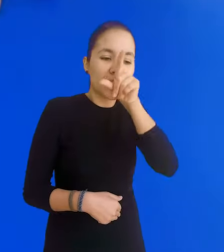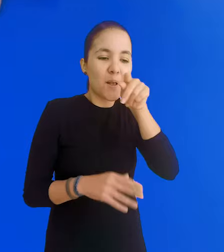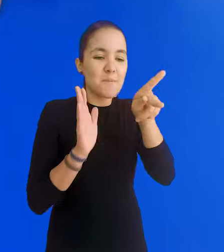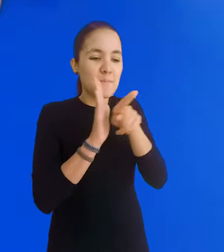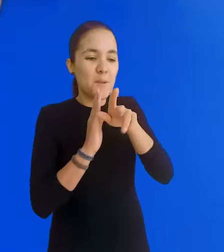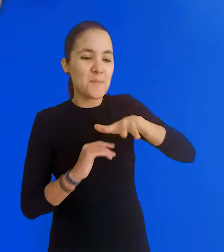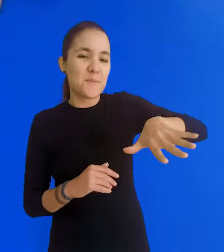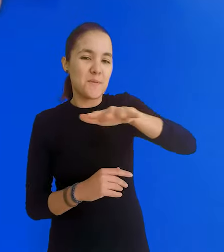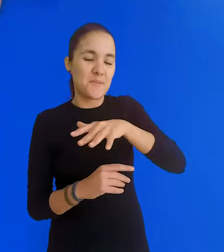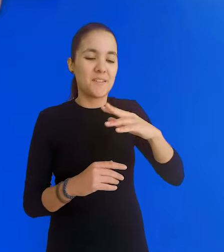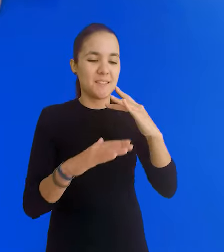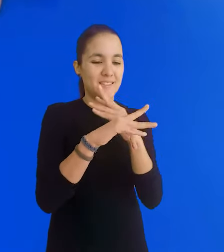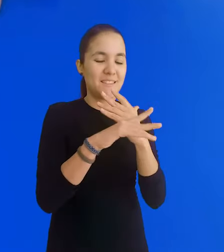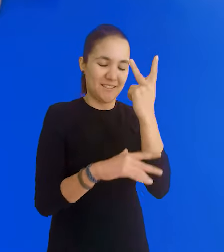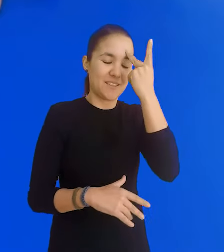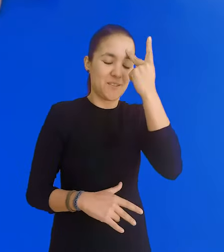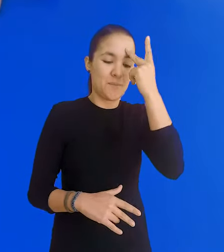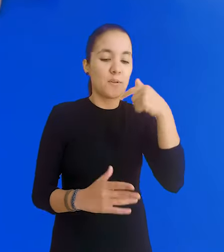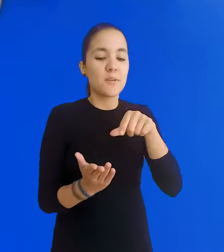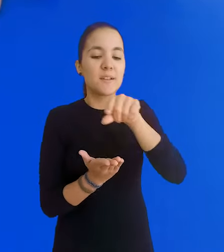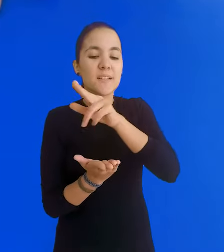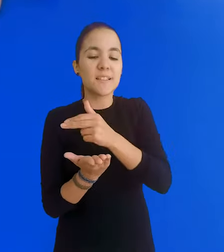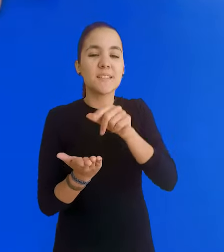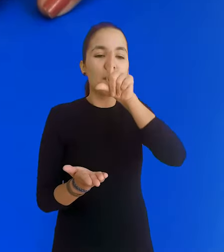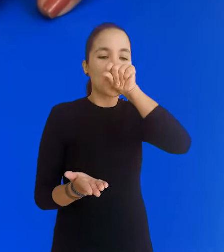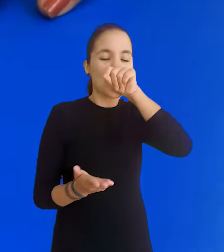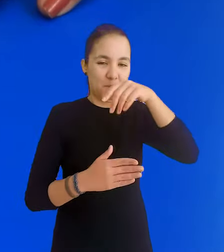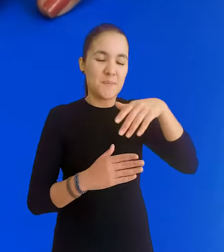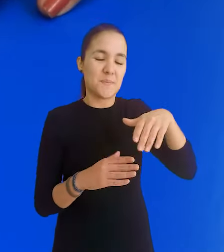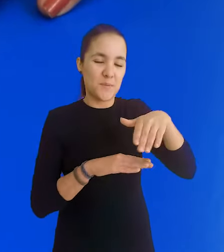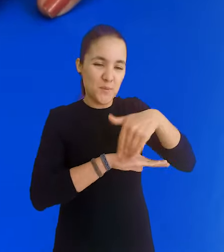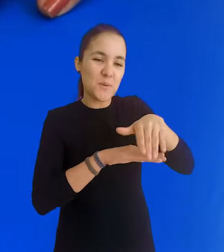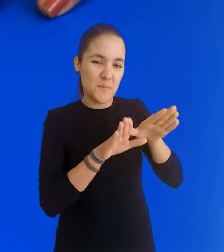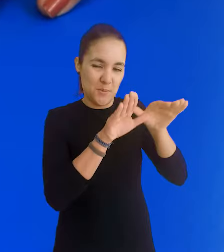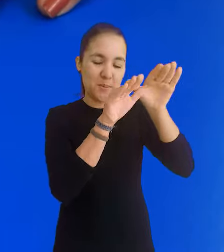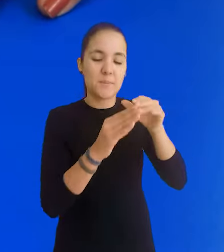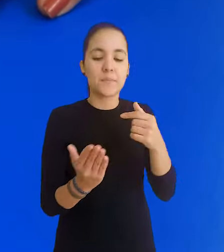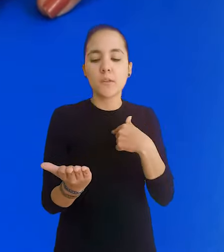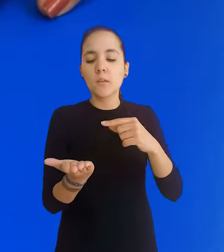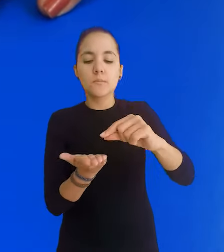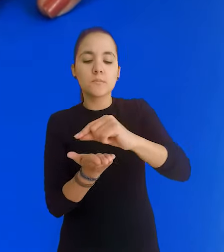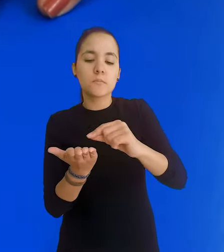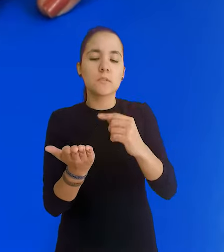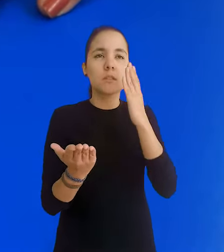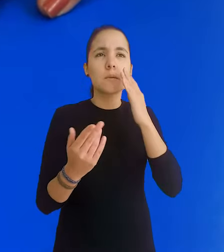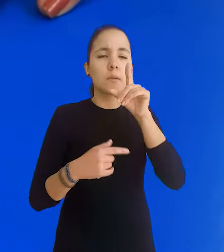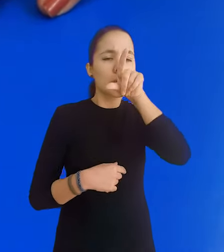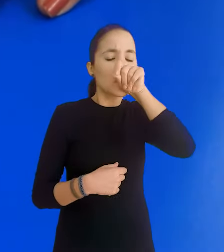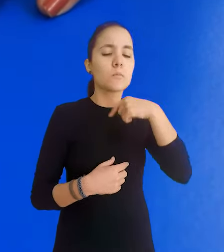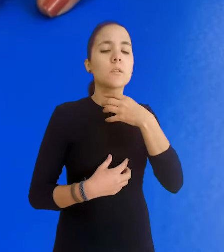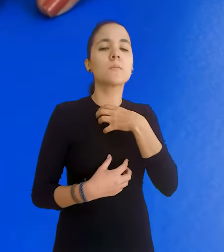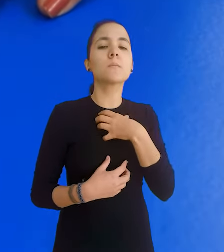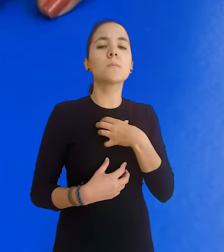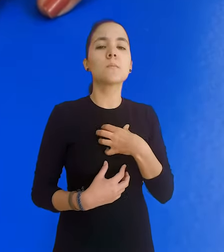nossa fauna urbana e fazer uma pombinha. E aí, observando as cores que tem, elas têm um brilho meio metalizado, né,